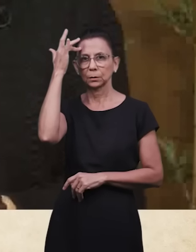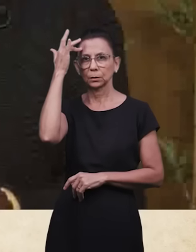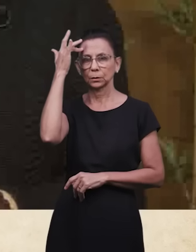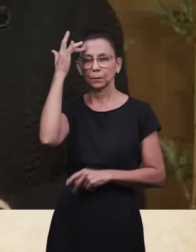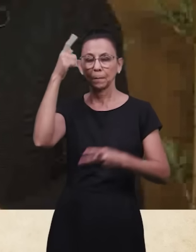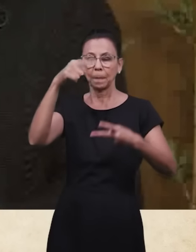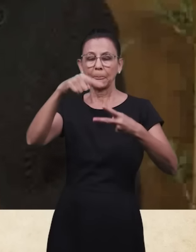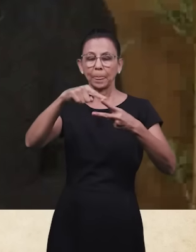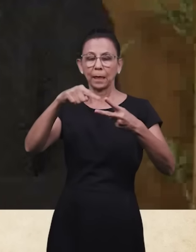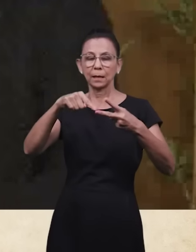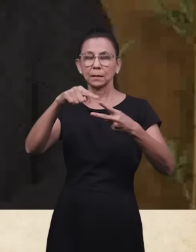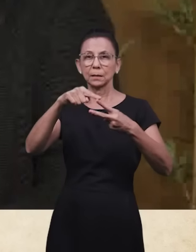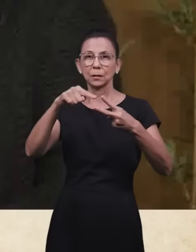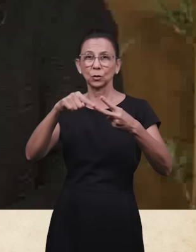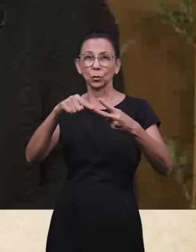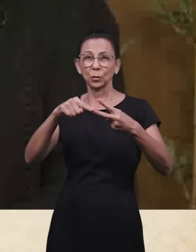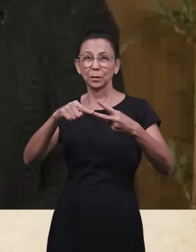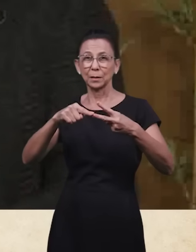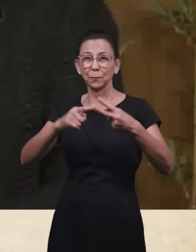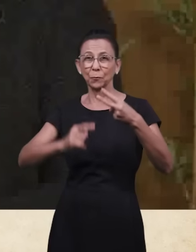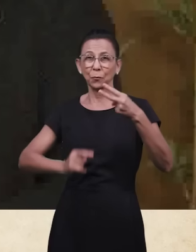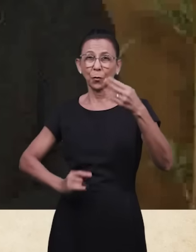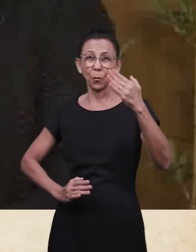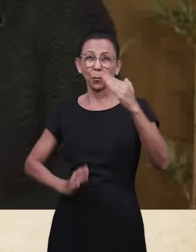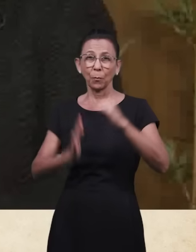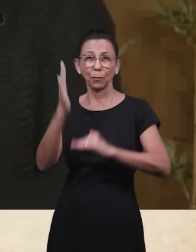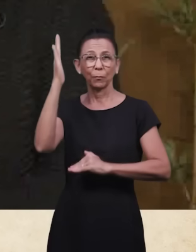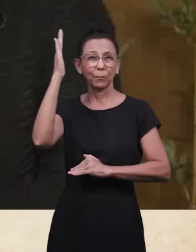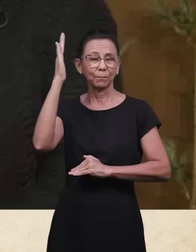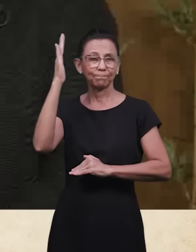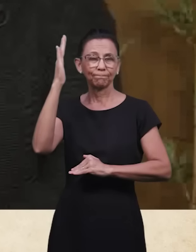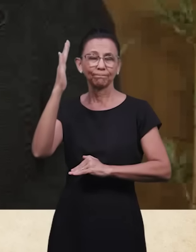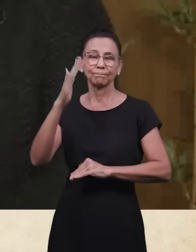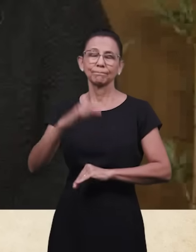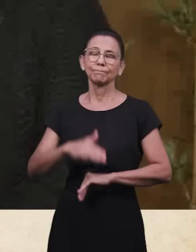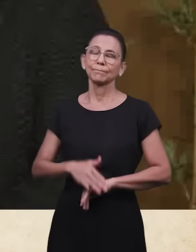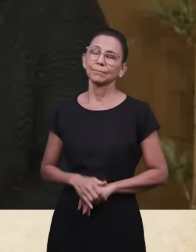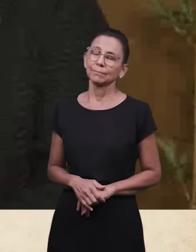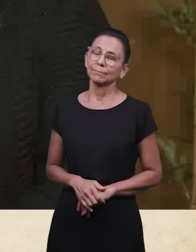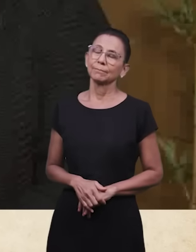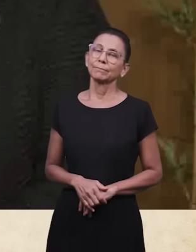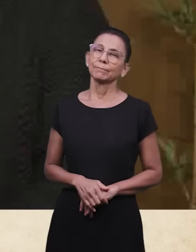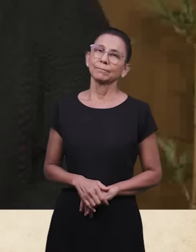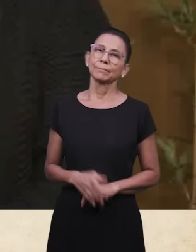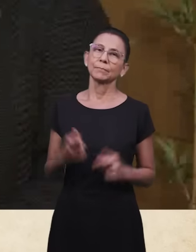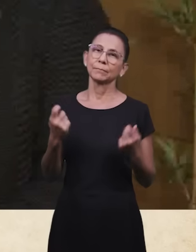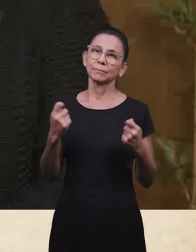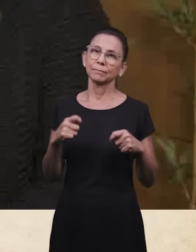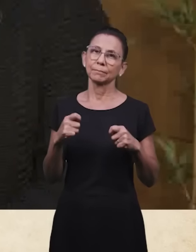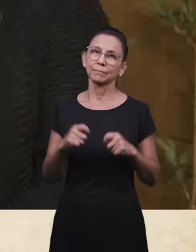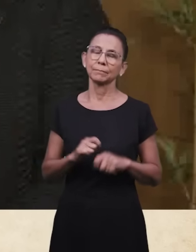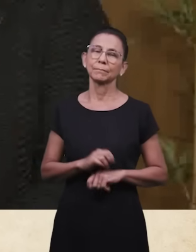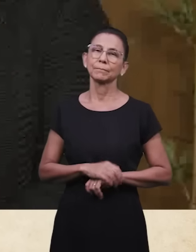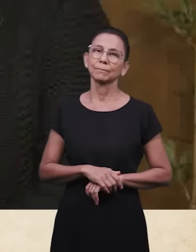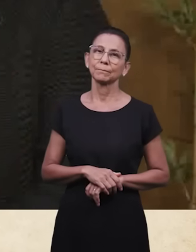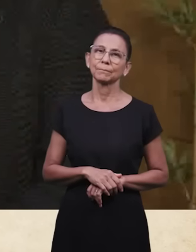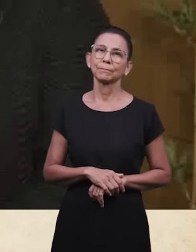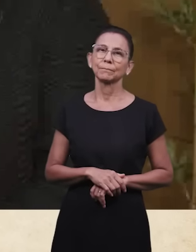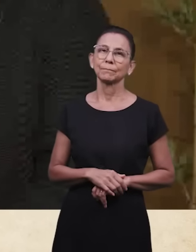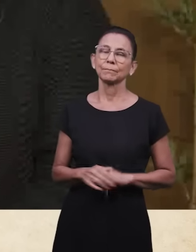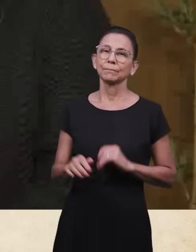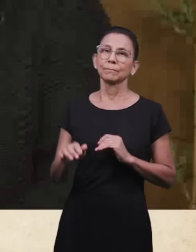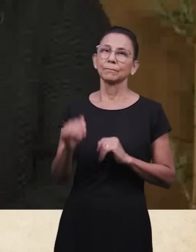casos de aumento de presença de sintomas mais elevados, nós temos que